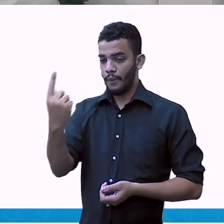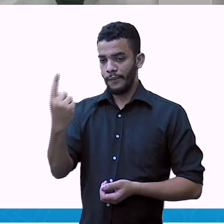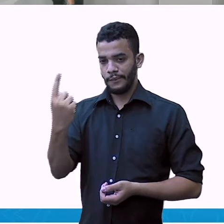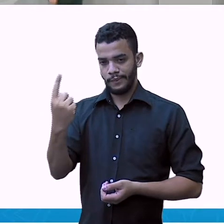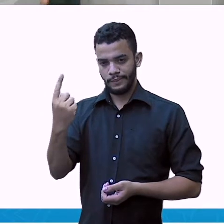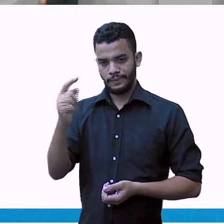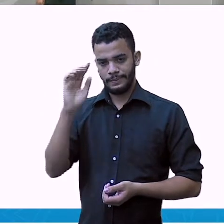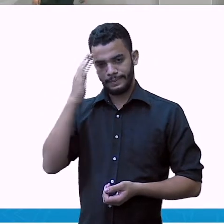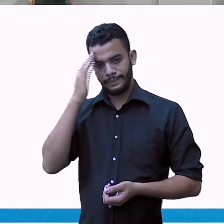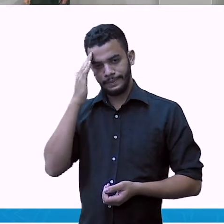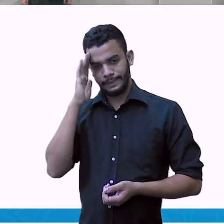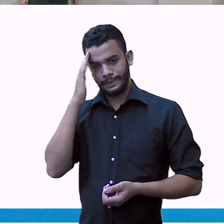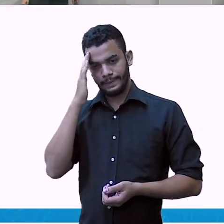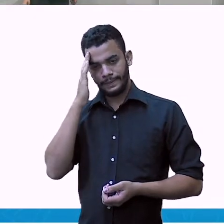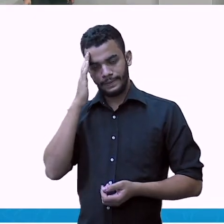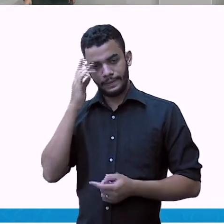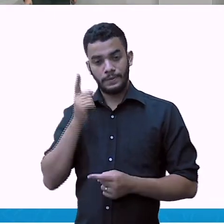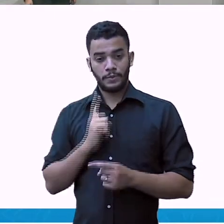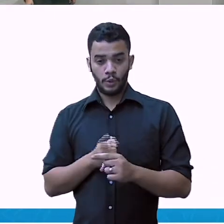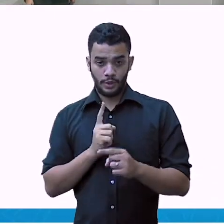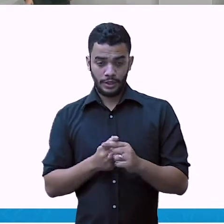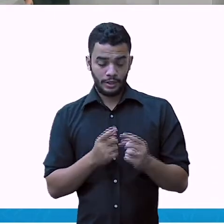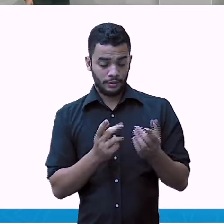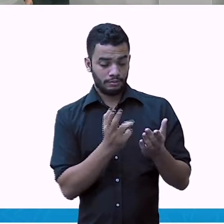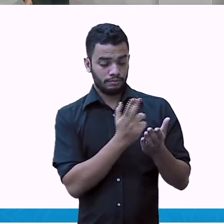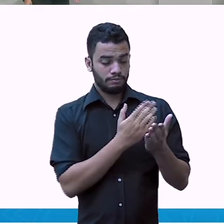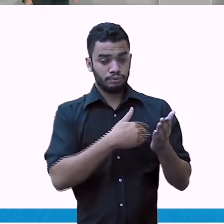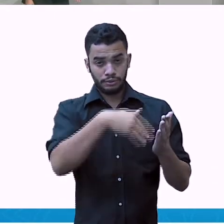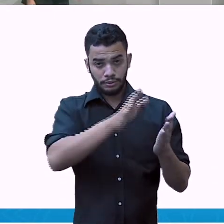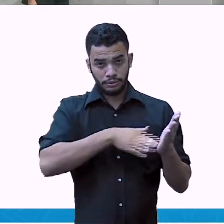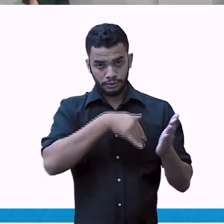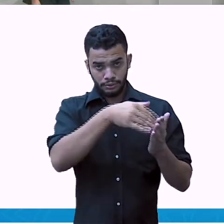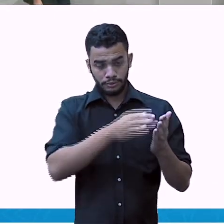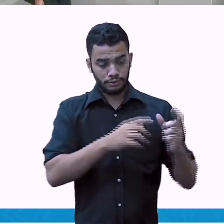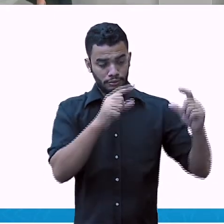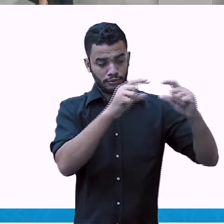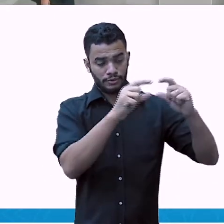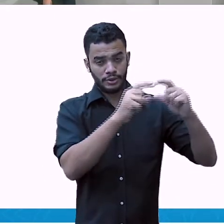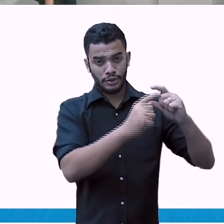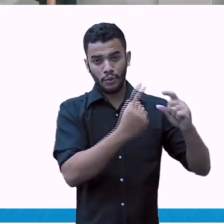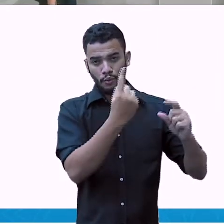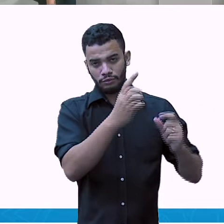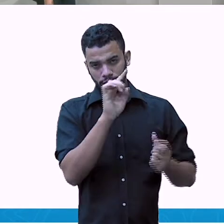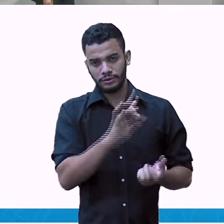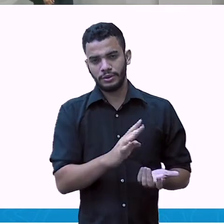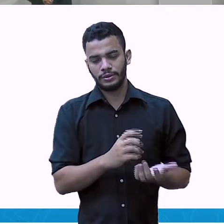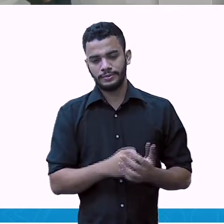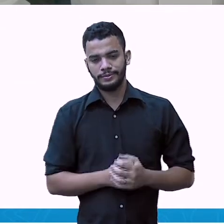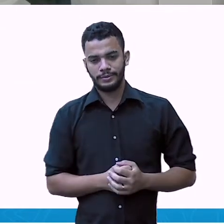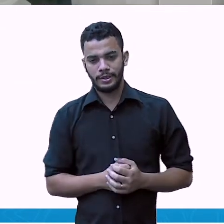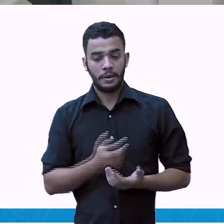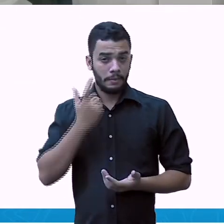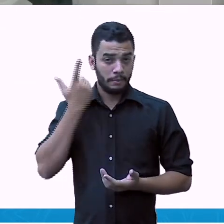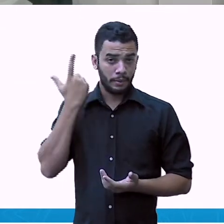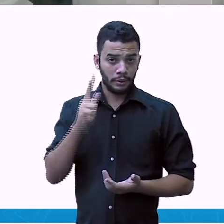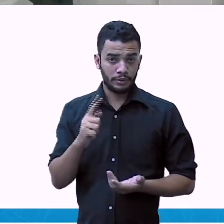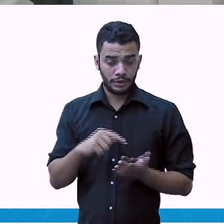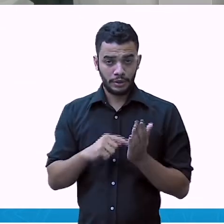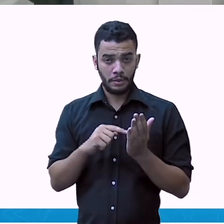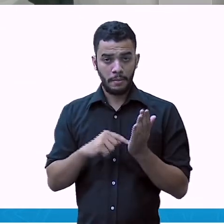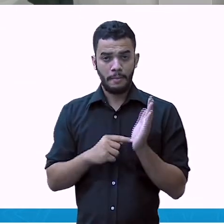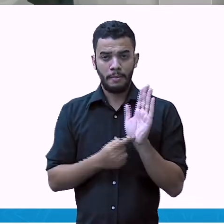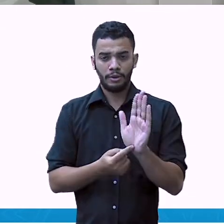e para representar centésimos em números decimais, eu preciso chegar até a casa